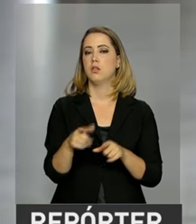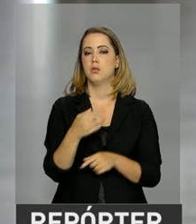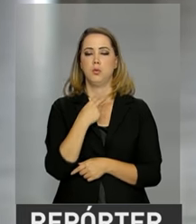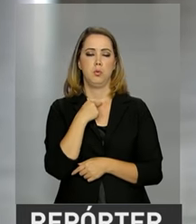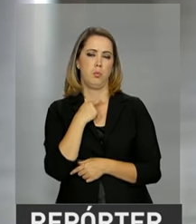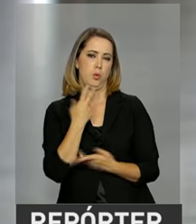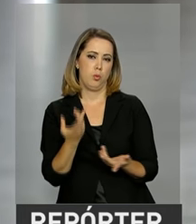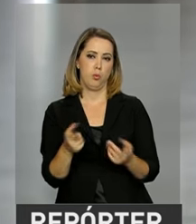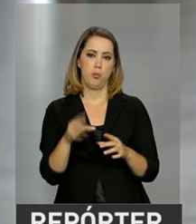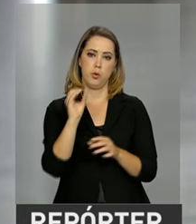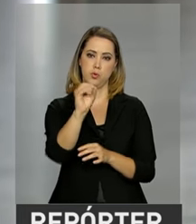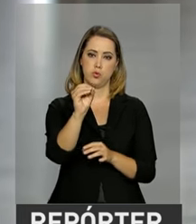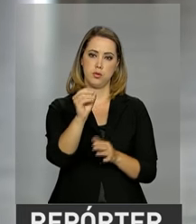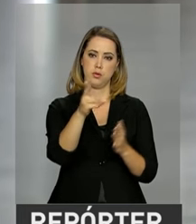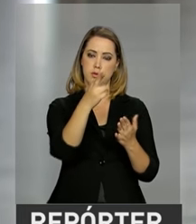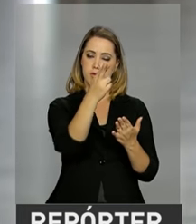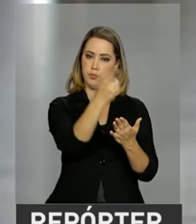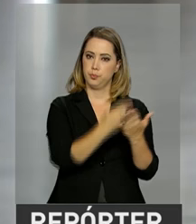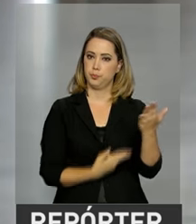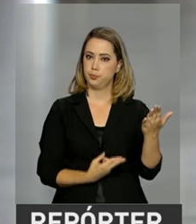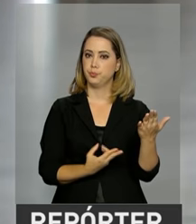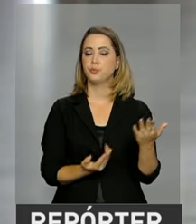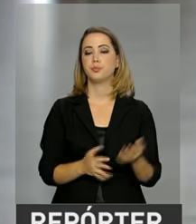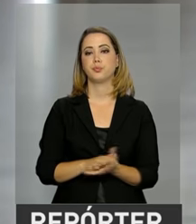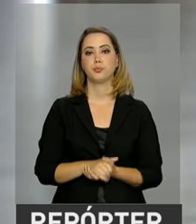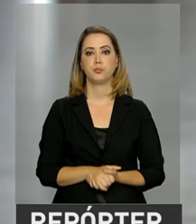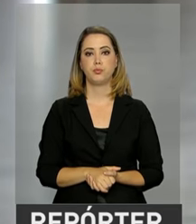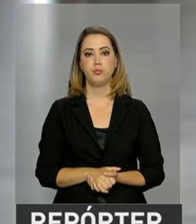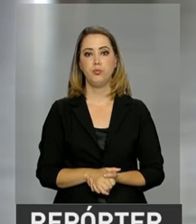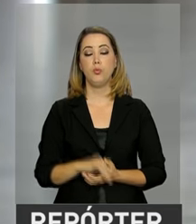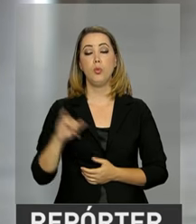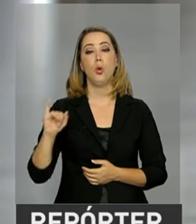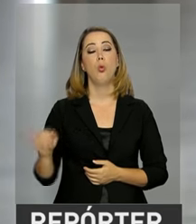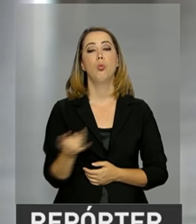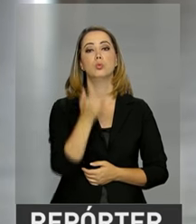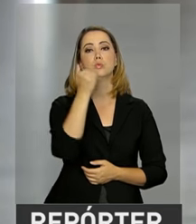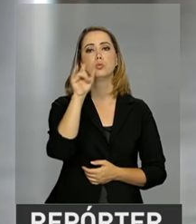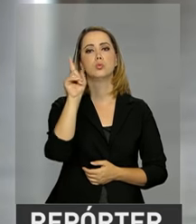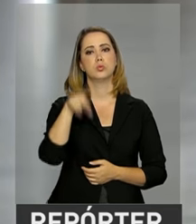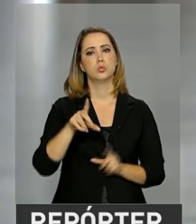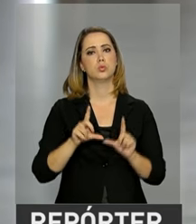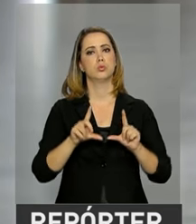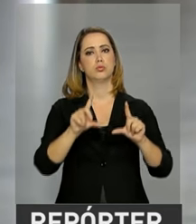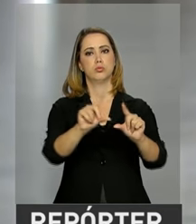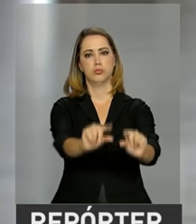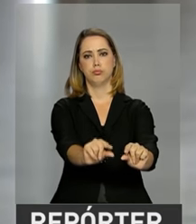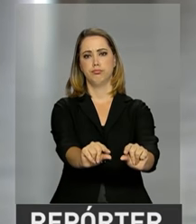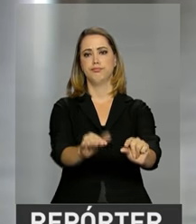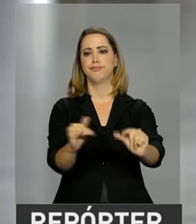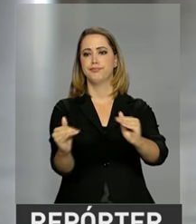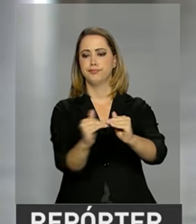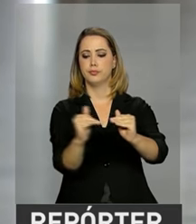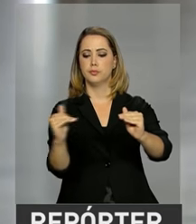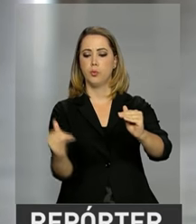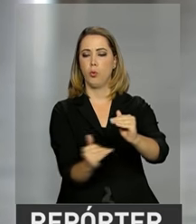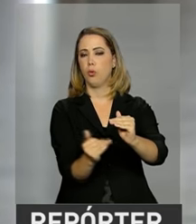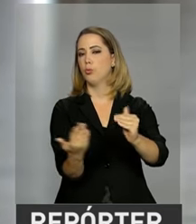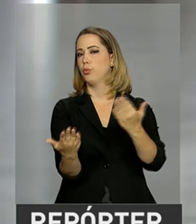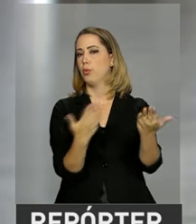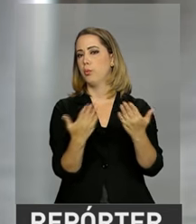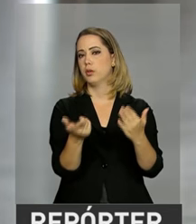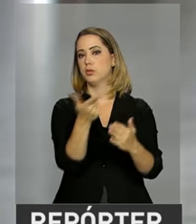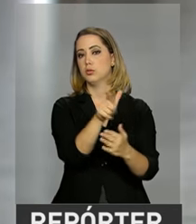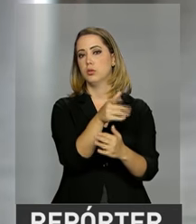pode ter zerado na redação os juros do financiamento junto ao fiés são abaixo daqueles praticados no mercado